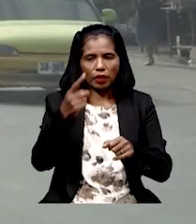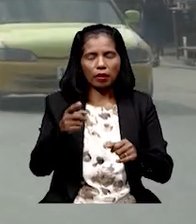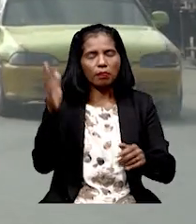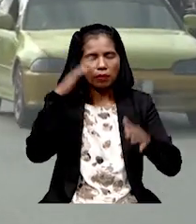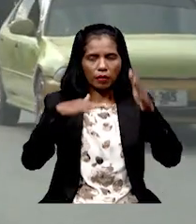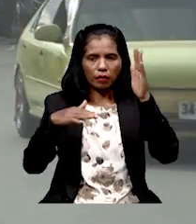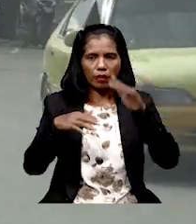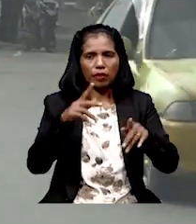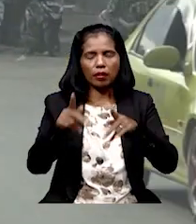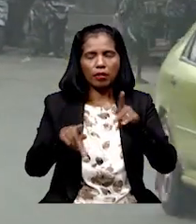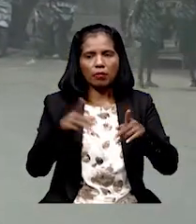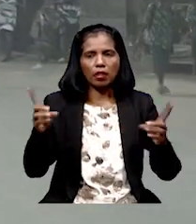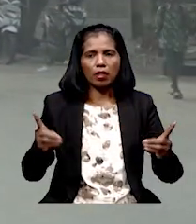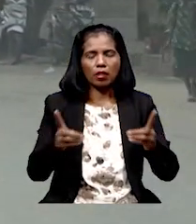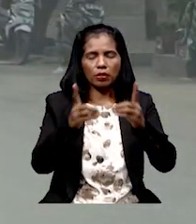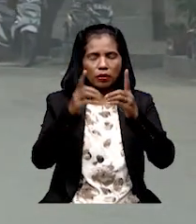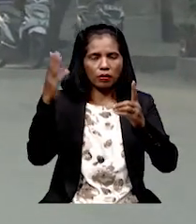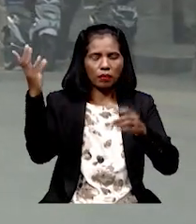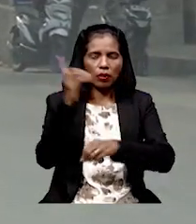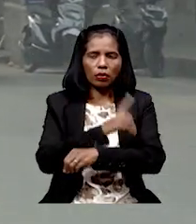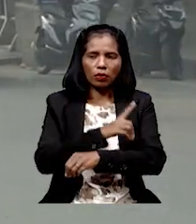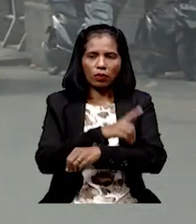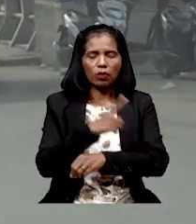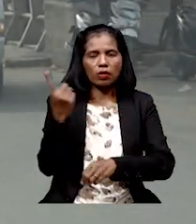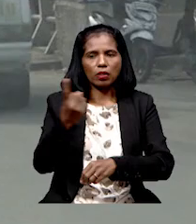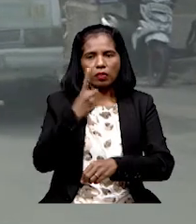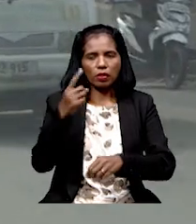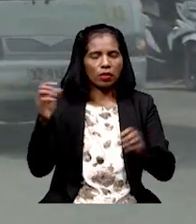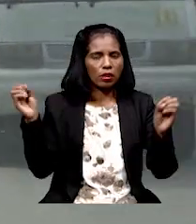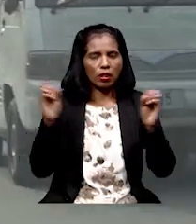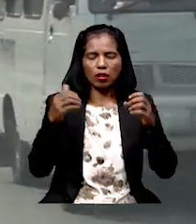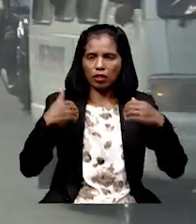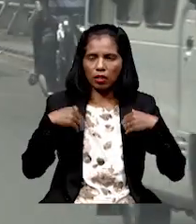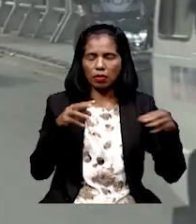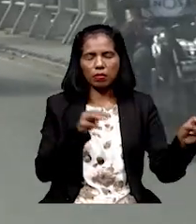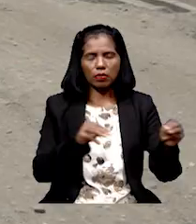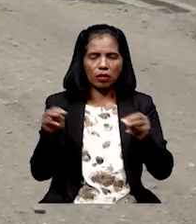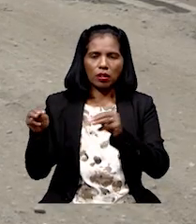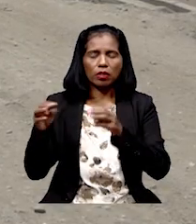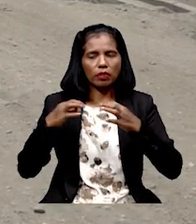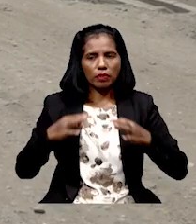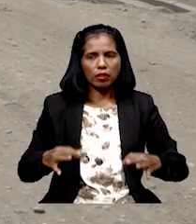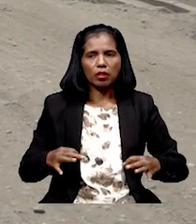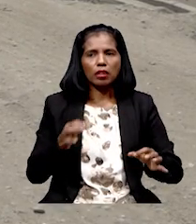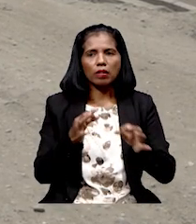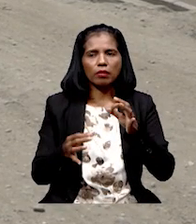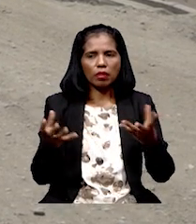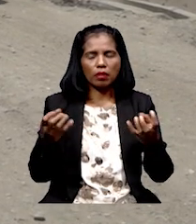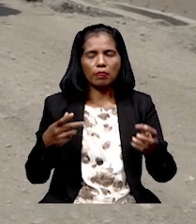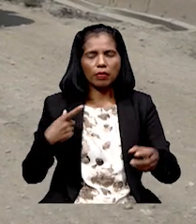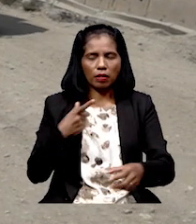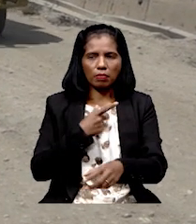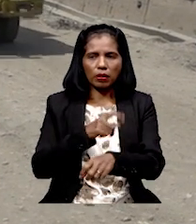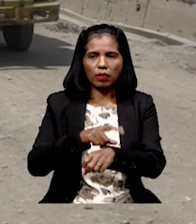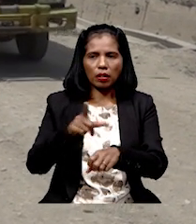problema nebe povo enfrenta ia base loron baloron na fatin no la ia mudança físico ruma, mas que da la barak Parlamento Nacional